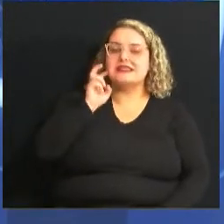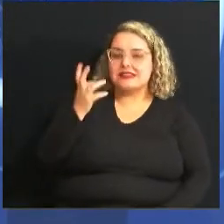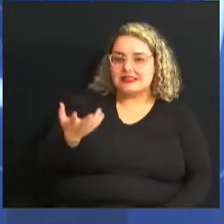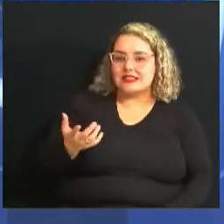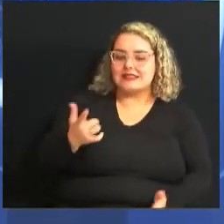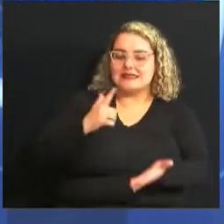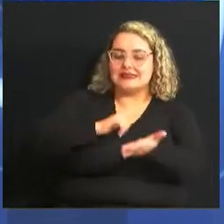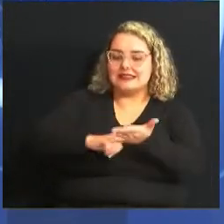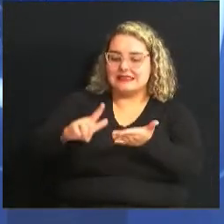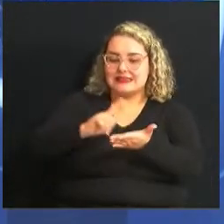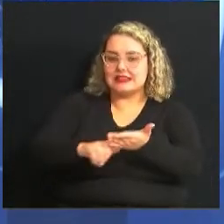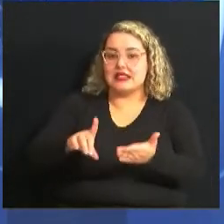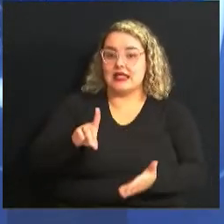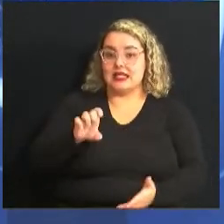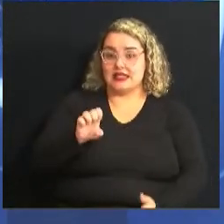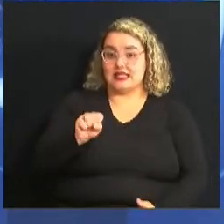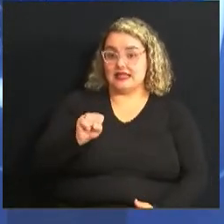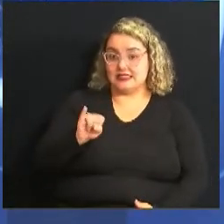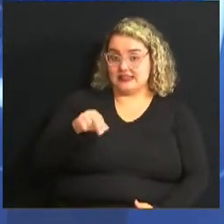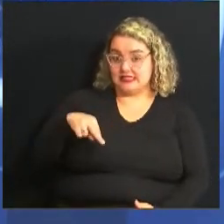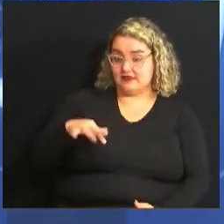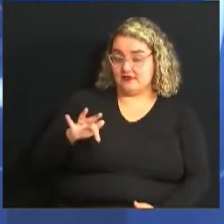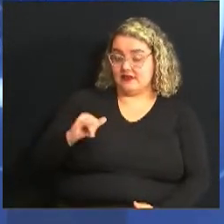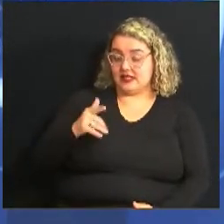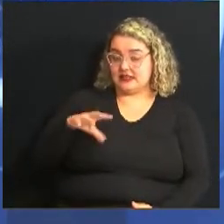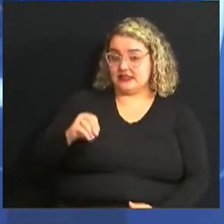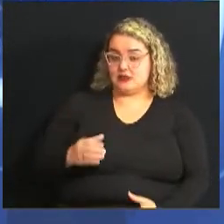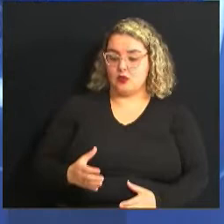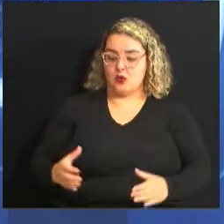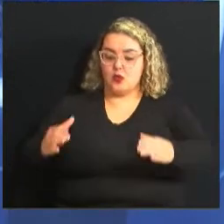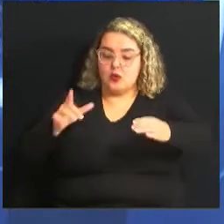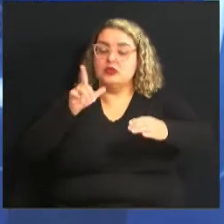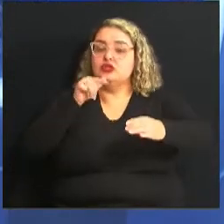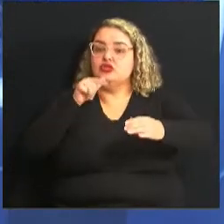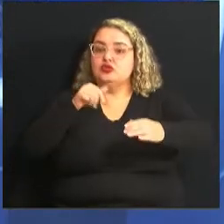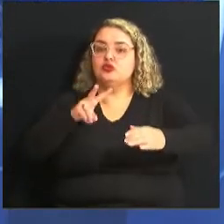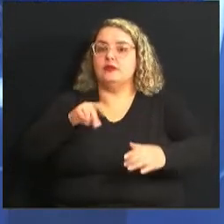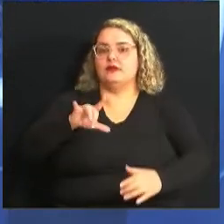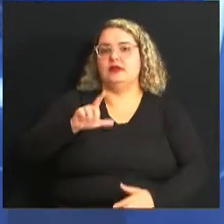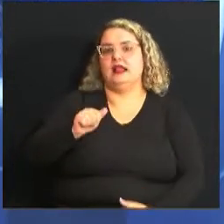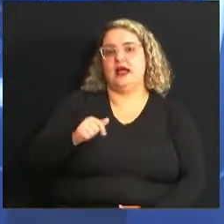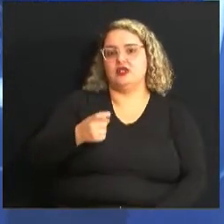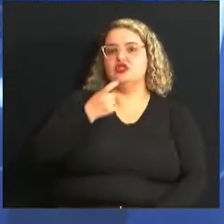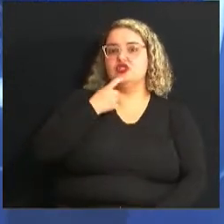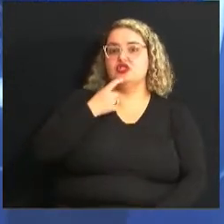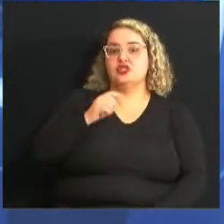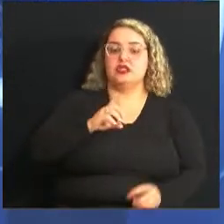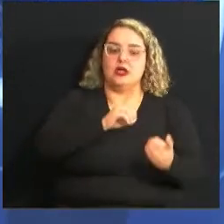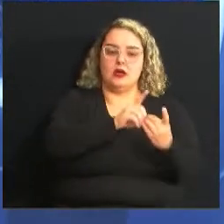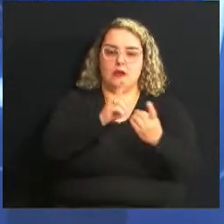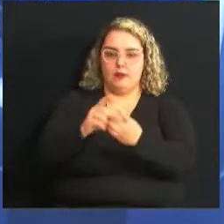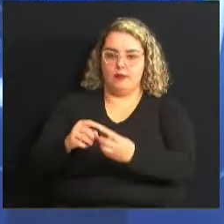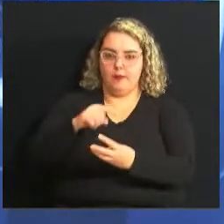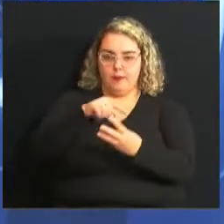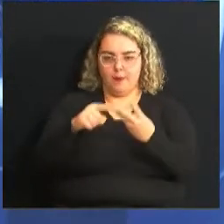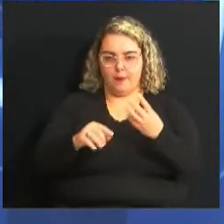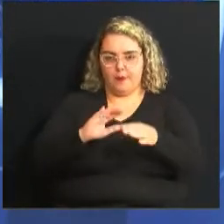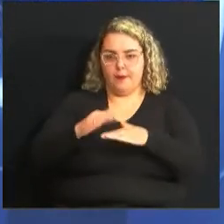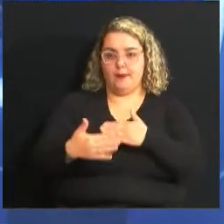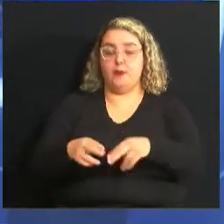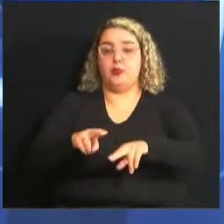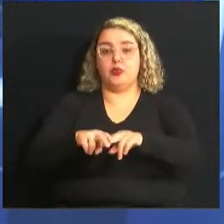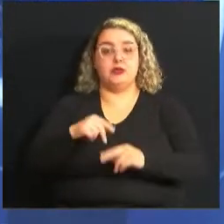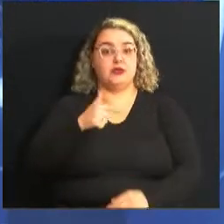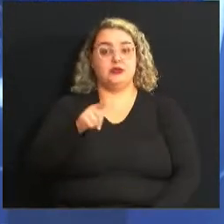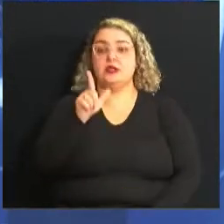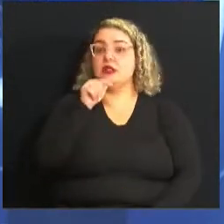limpeza e desinfecção dos reservatórios do Village Campinas, que atende esses 3 bairros. Por isso, eles ficarão sem água